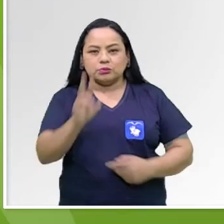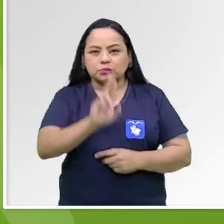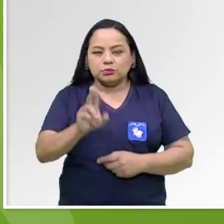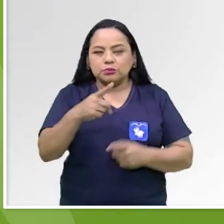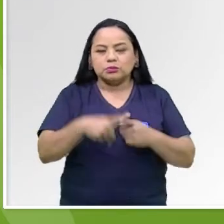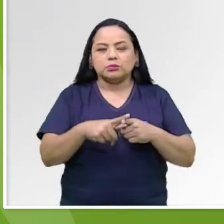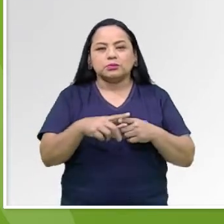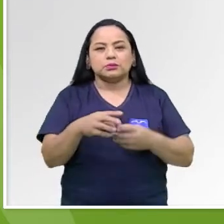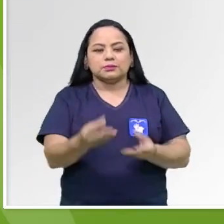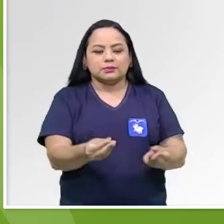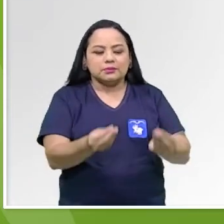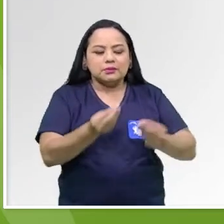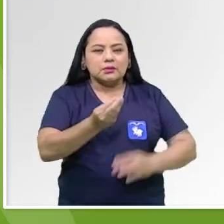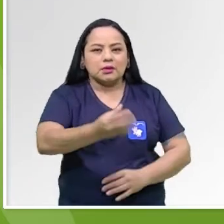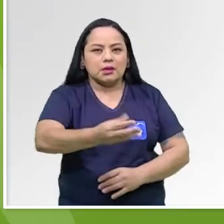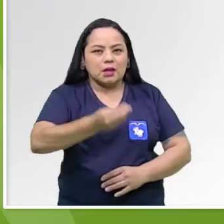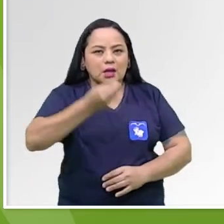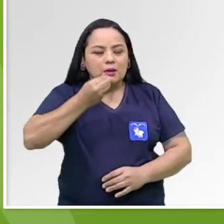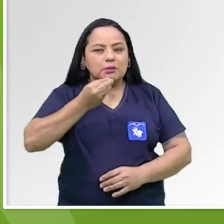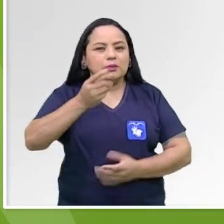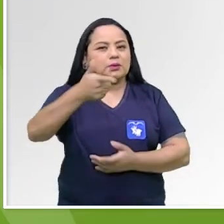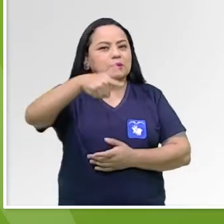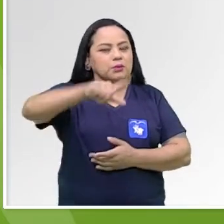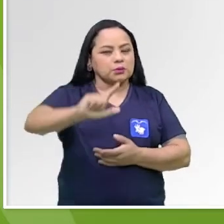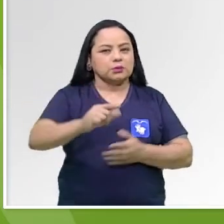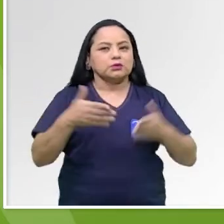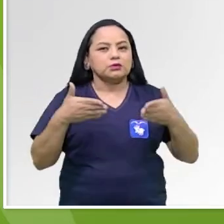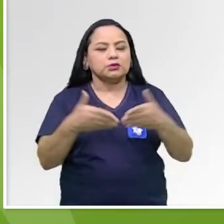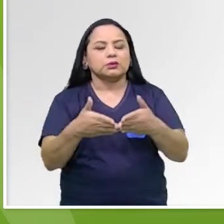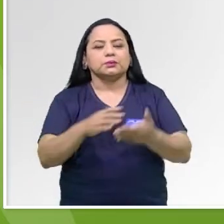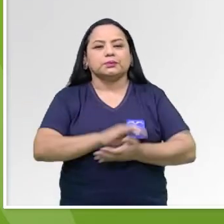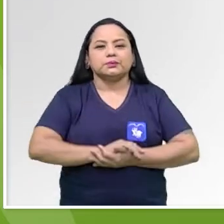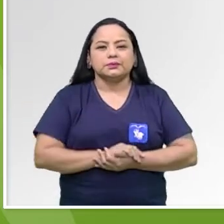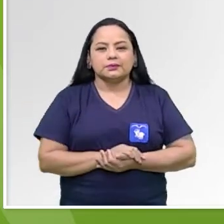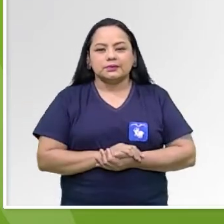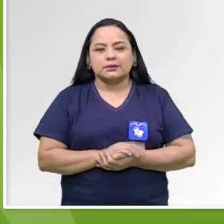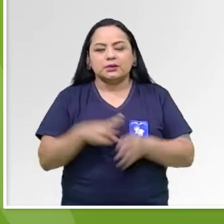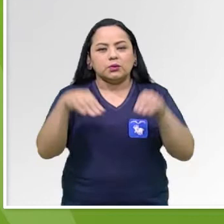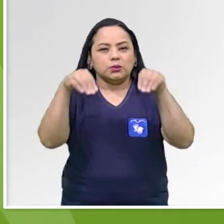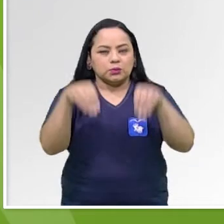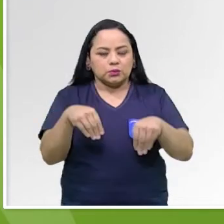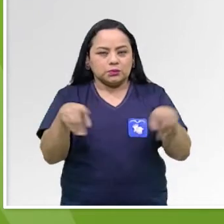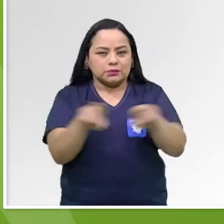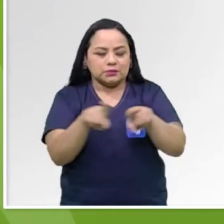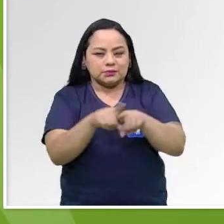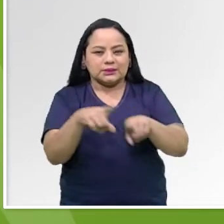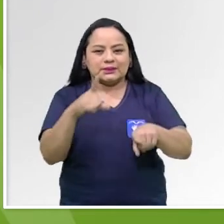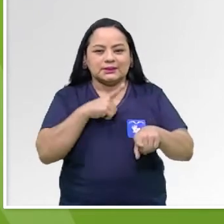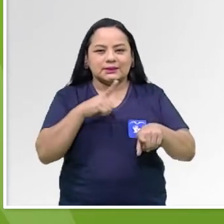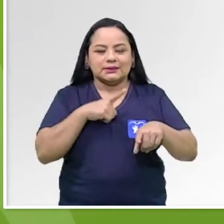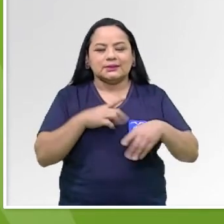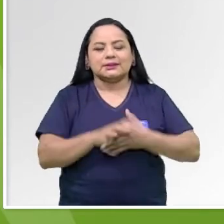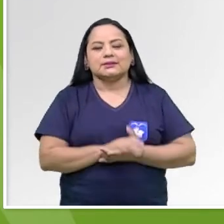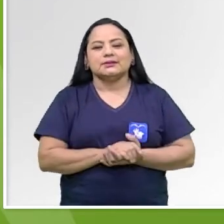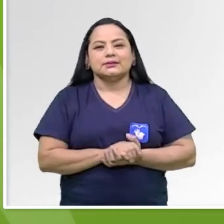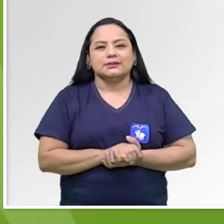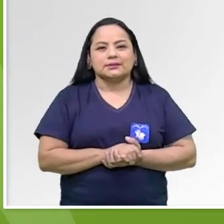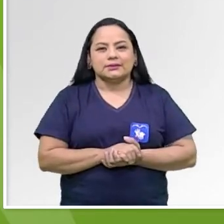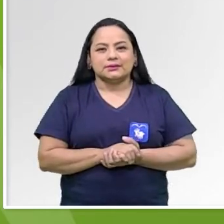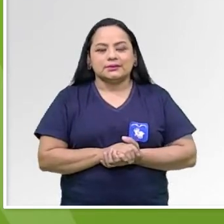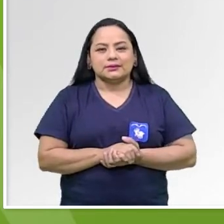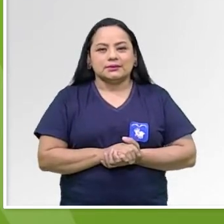agarrar o alimento, para fazer inúmeras funções, tá? Então, ali os cangurus também têm as suas patas